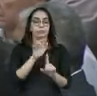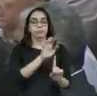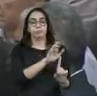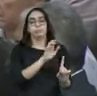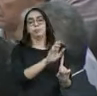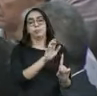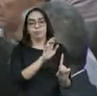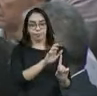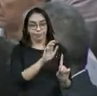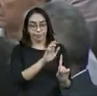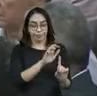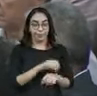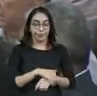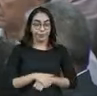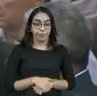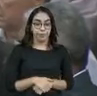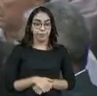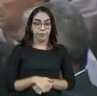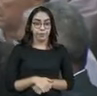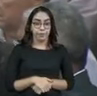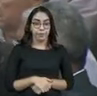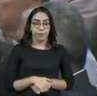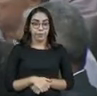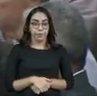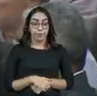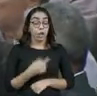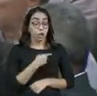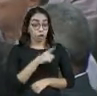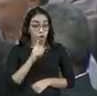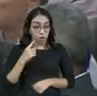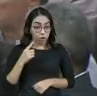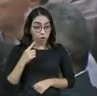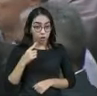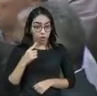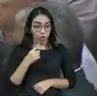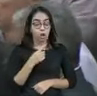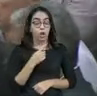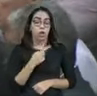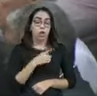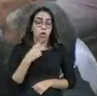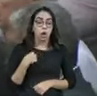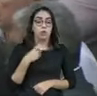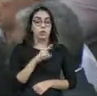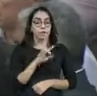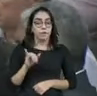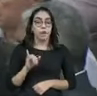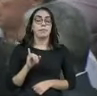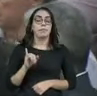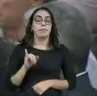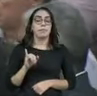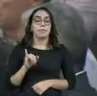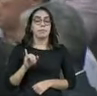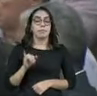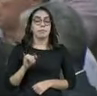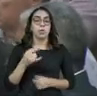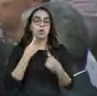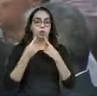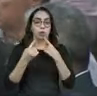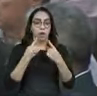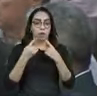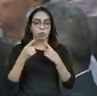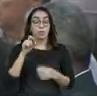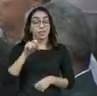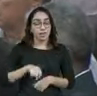de ilusões. Aqui nós vamos fazer o debate, vamos permitir que as coisas aconteçam, mas vamos fazer